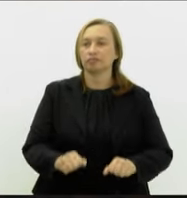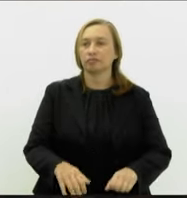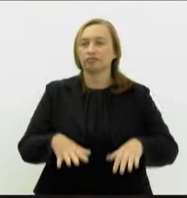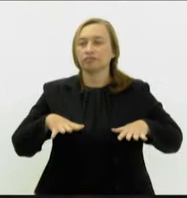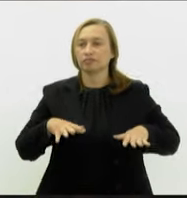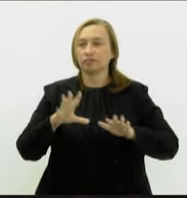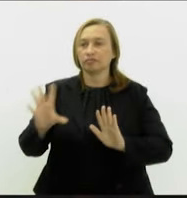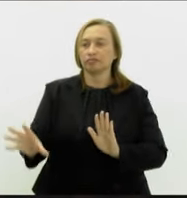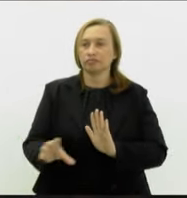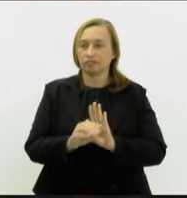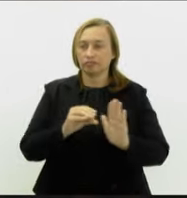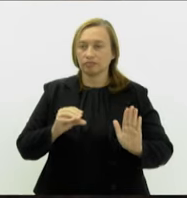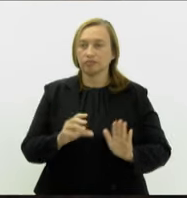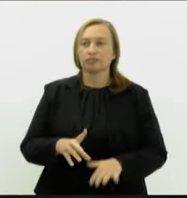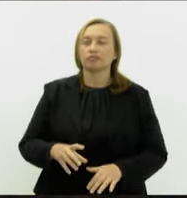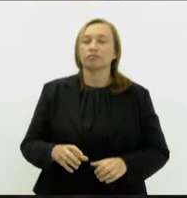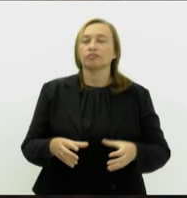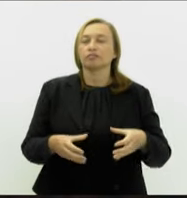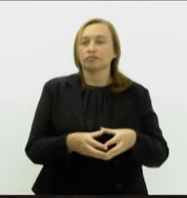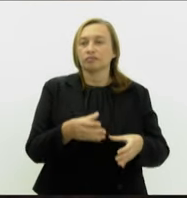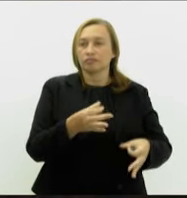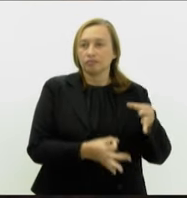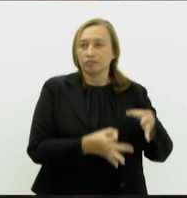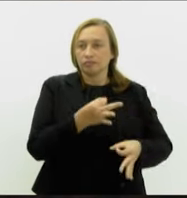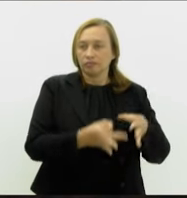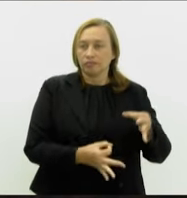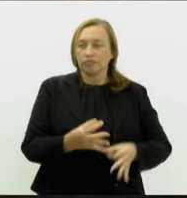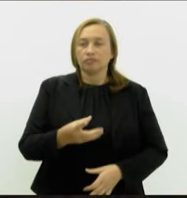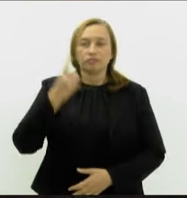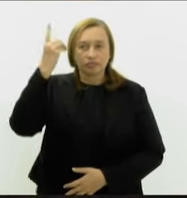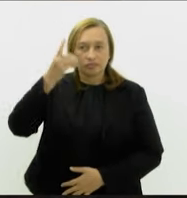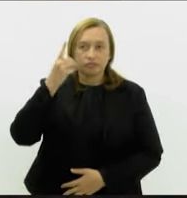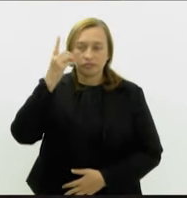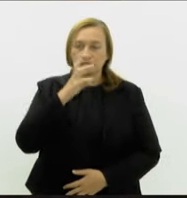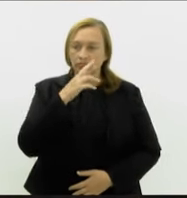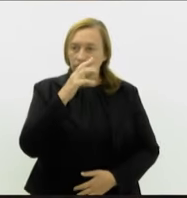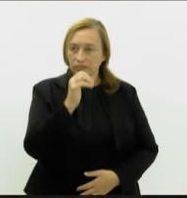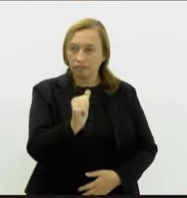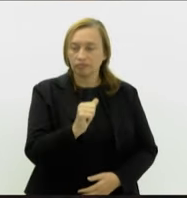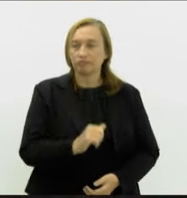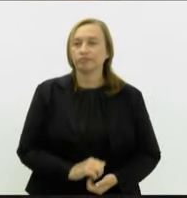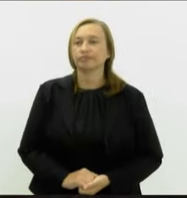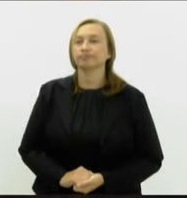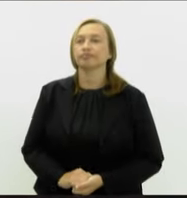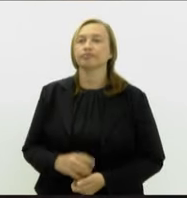plenário. Comissão de Constituição e Justiça, deputado Rodrigo Amorim,